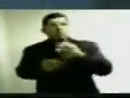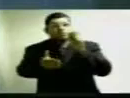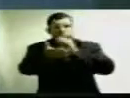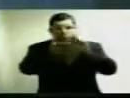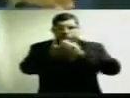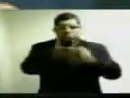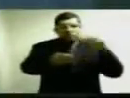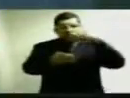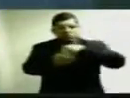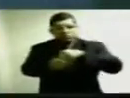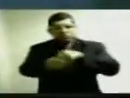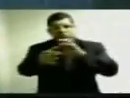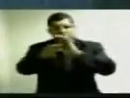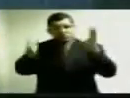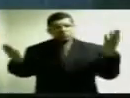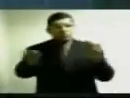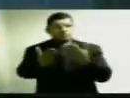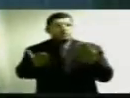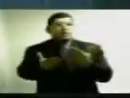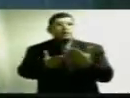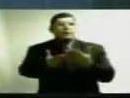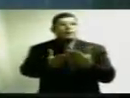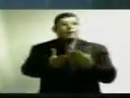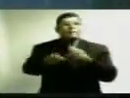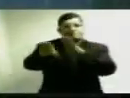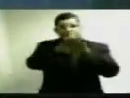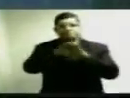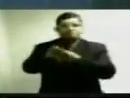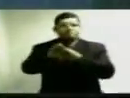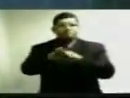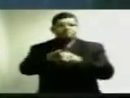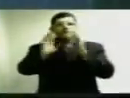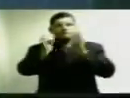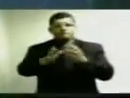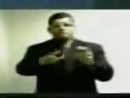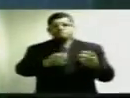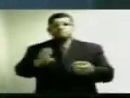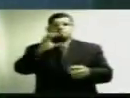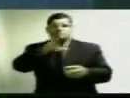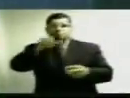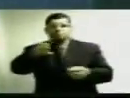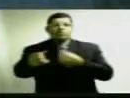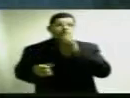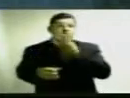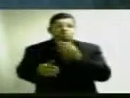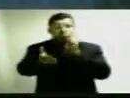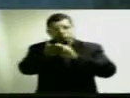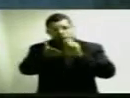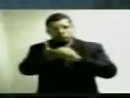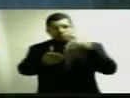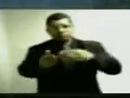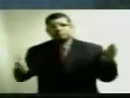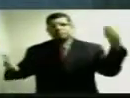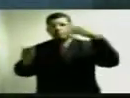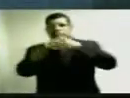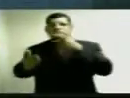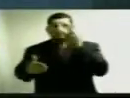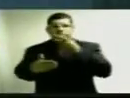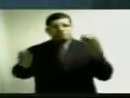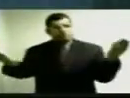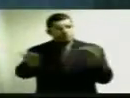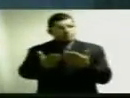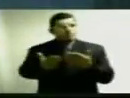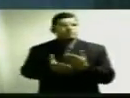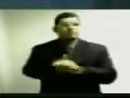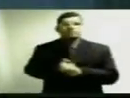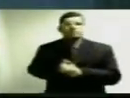as assinaturas e colocar em deliberação nesta casa, nos mesmos moldes do aprovado na CCJ. E registrar aqui, ao final do meu discurso nesse